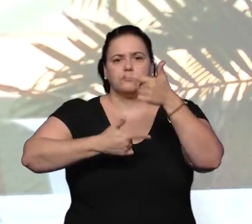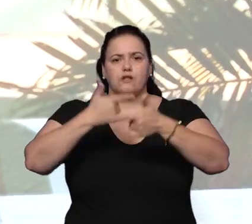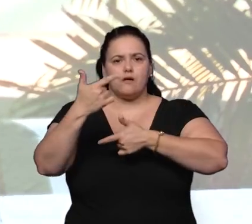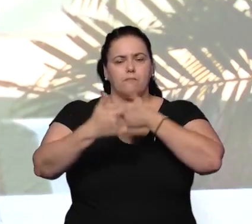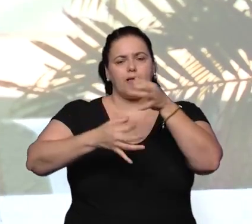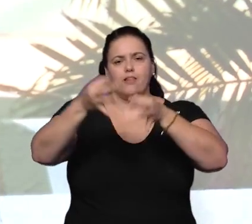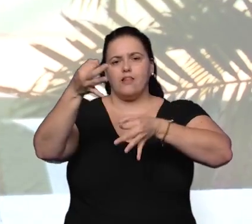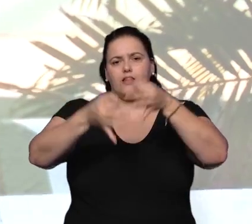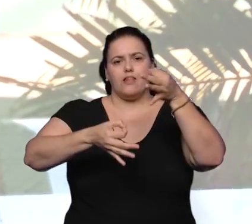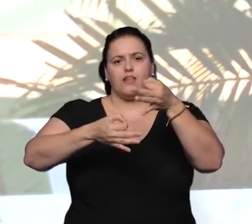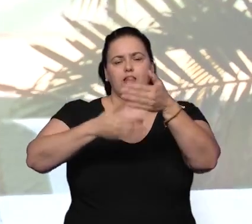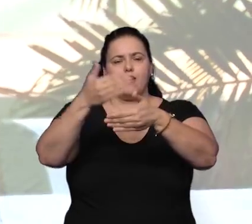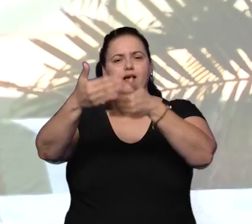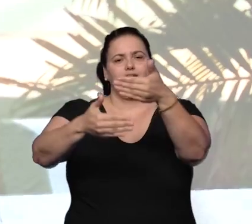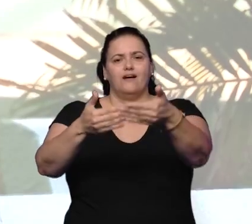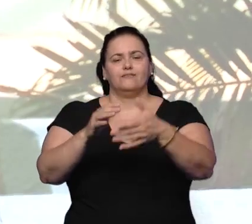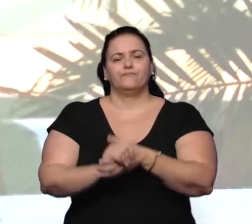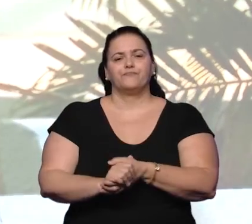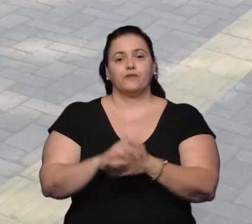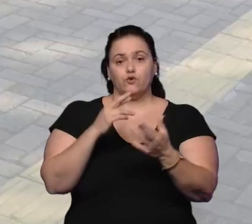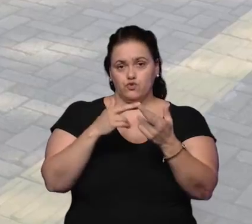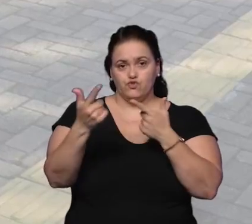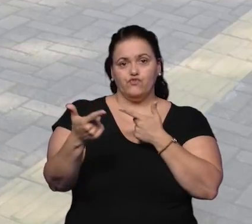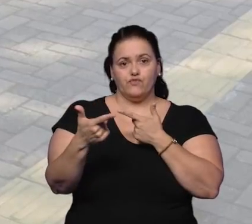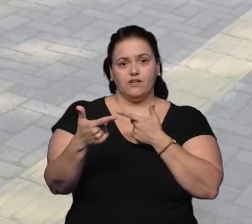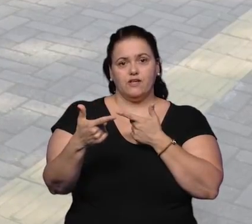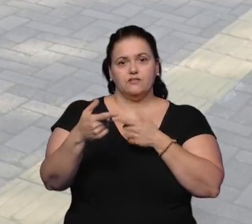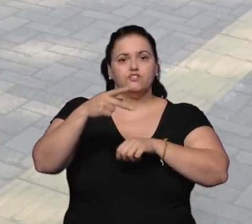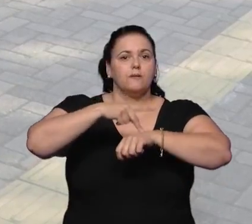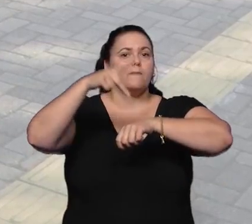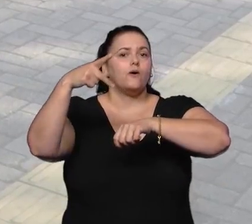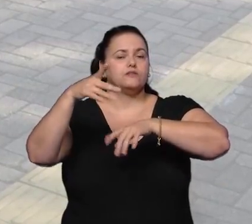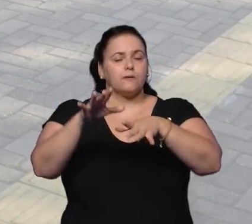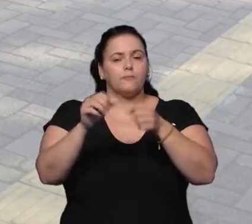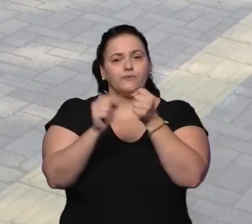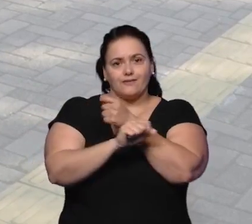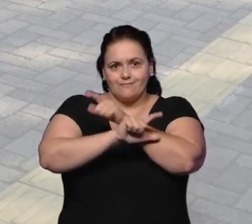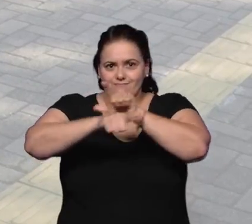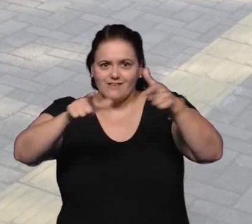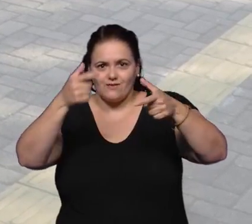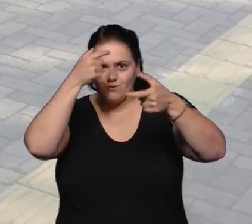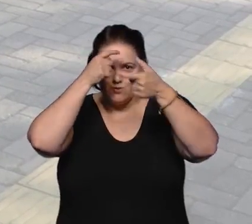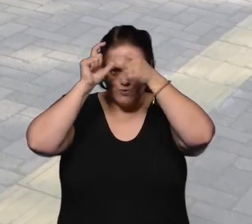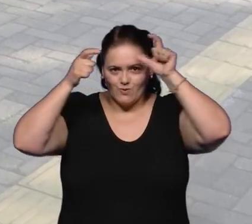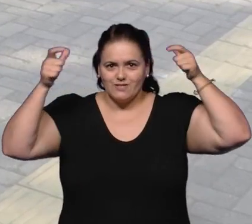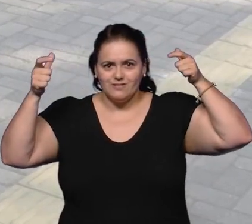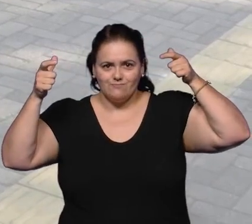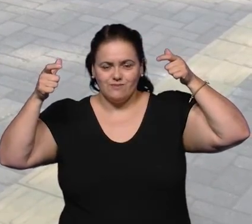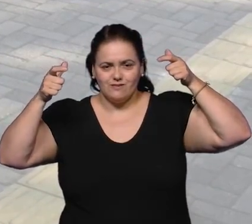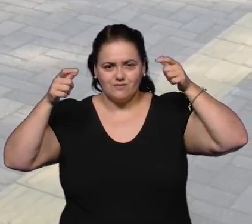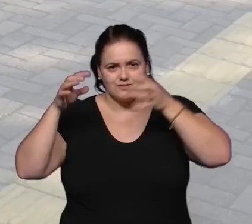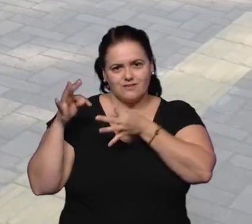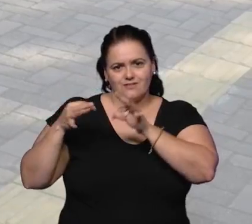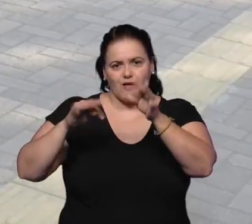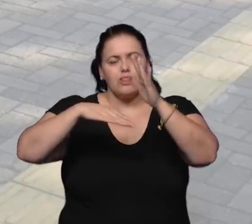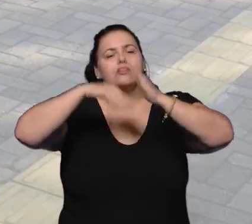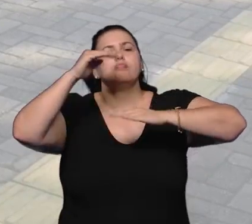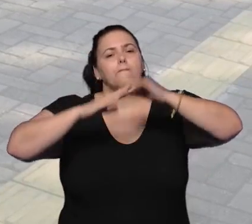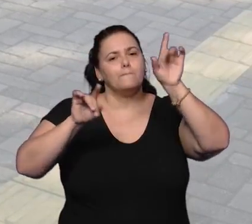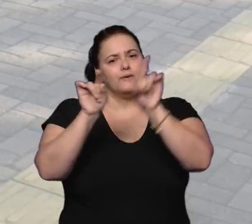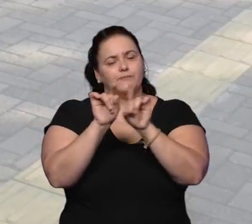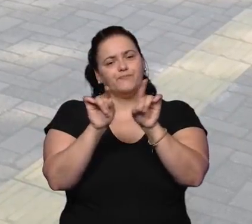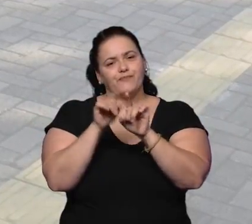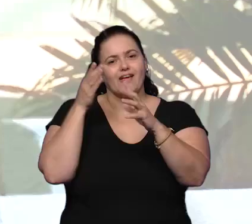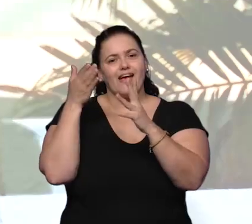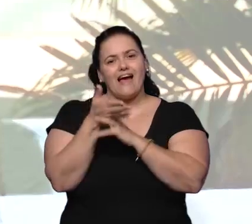do Trabalho, Previdenciário e Processual do Trabalho. O diferencial dessa pós é a gente poder ampliar os conhecimentos tanto na parte teórica quanto